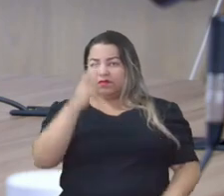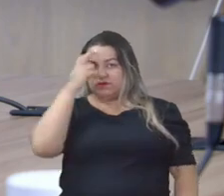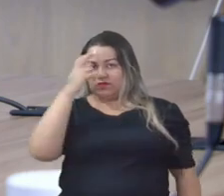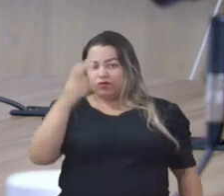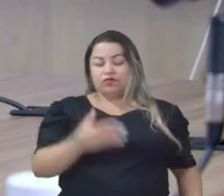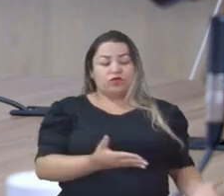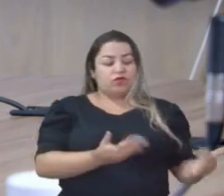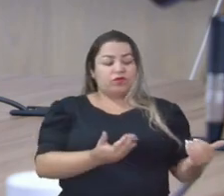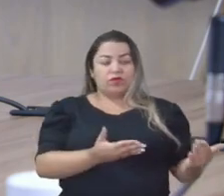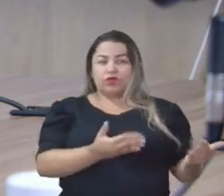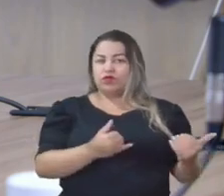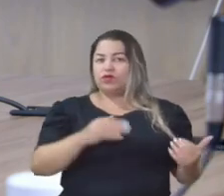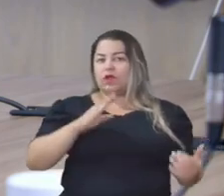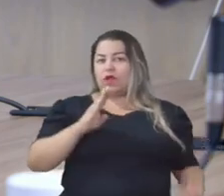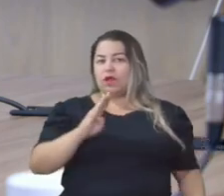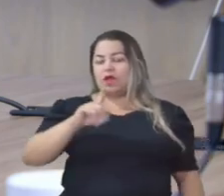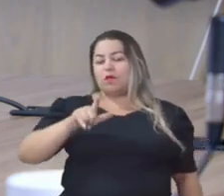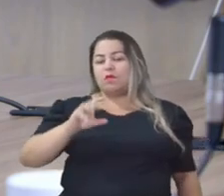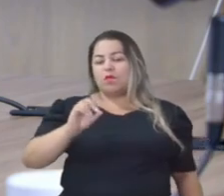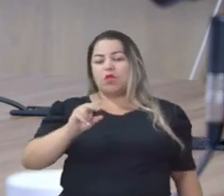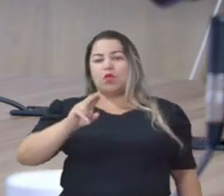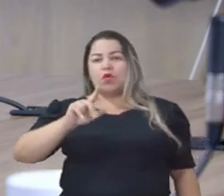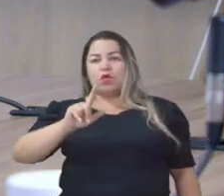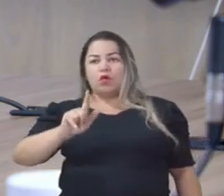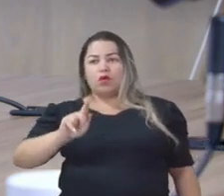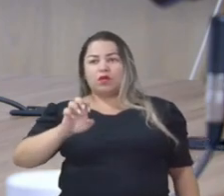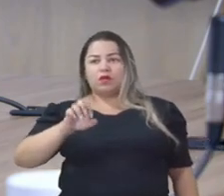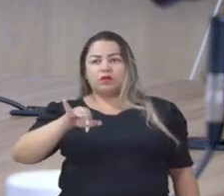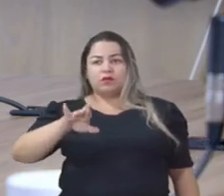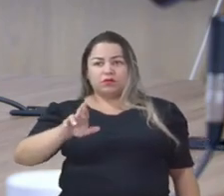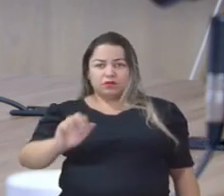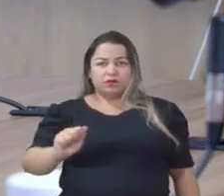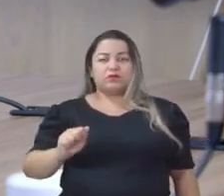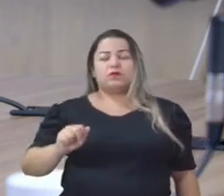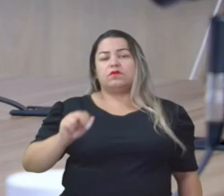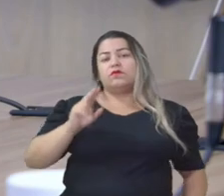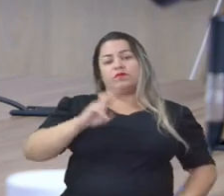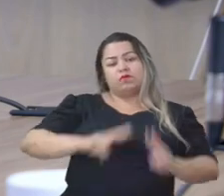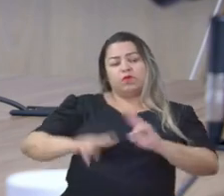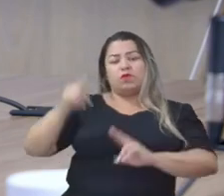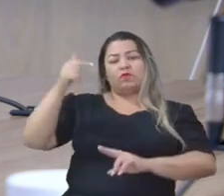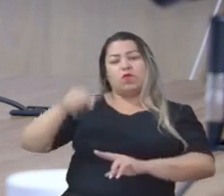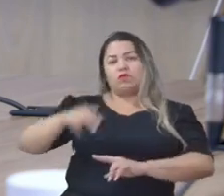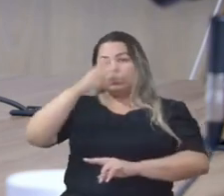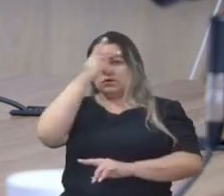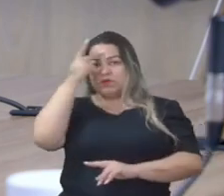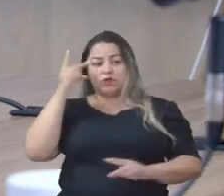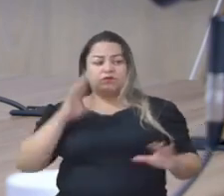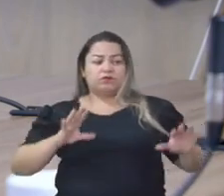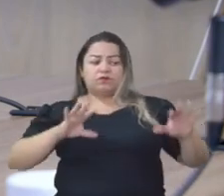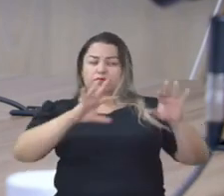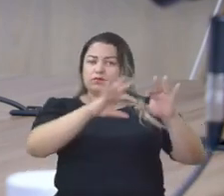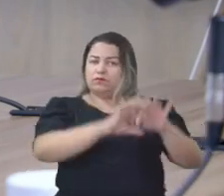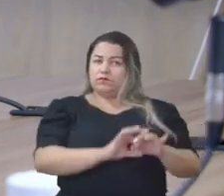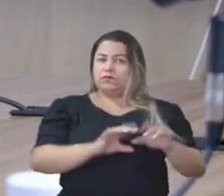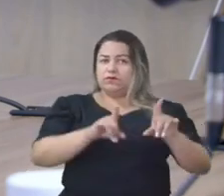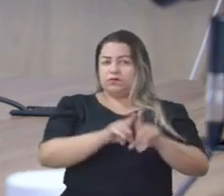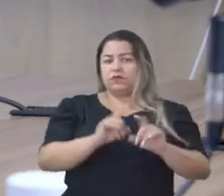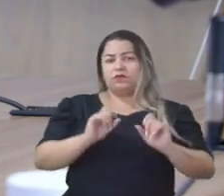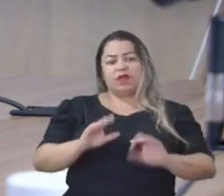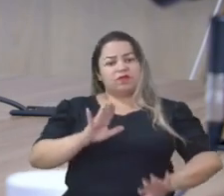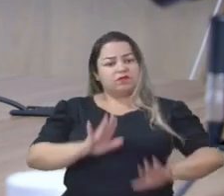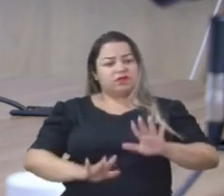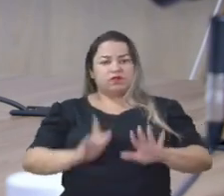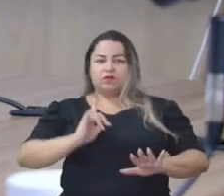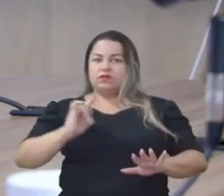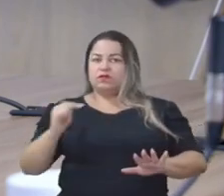como jovem, né, eu sempre consumia muitos outros conteúdos de muitas outras pessoas ligadas a conteúdos que às vezes não